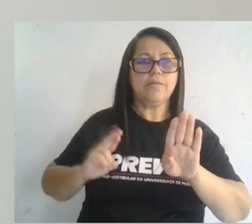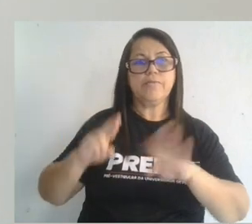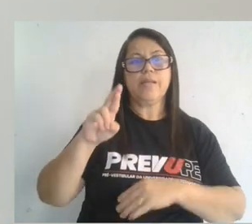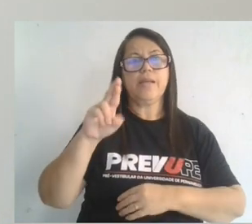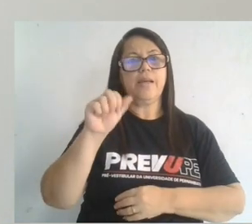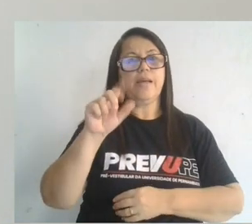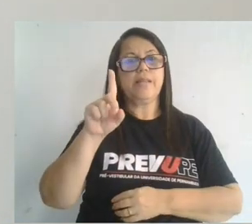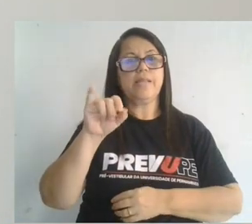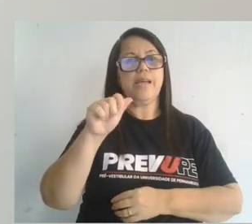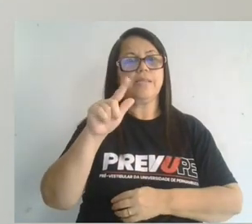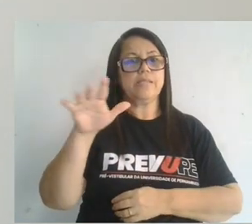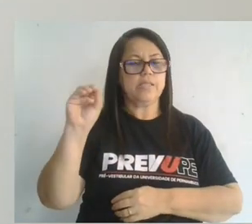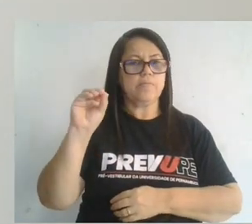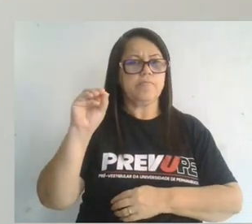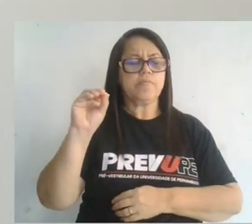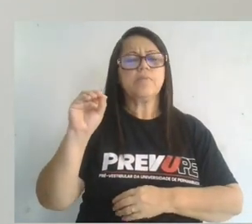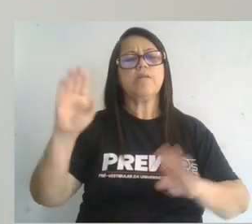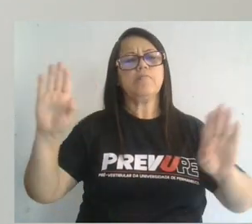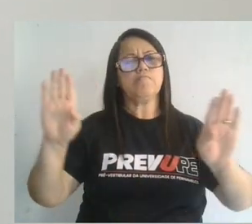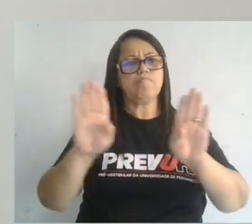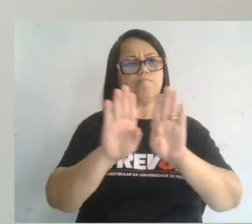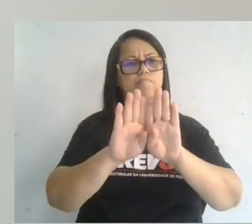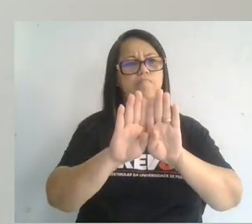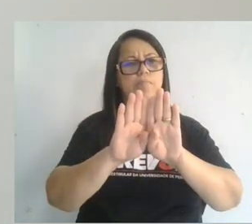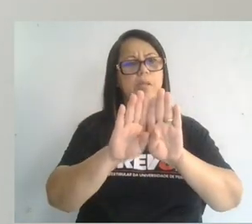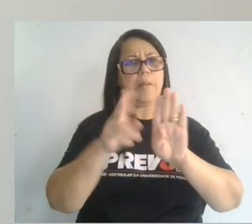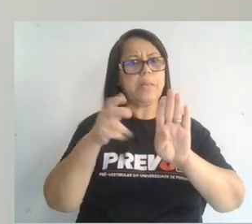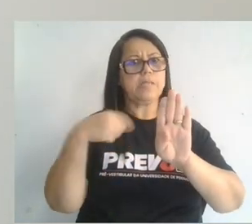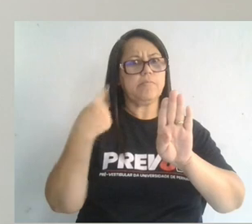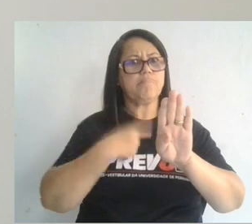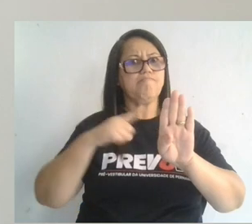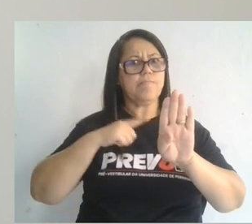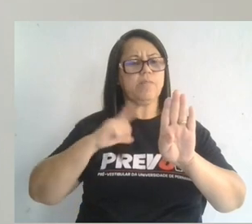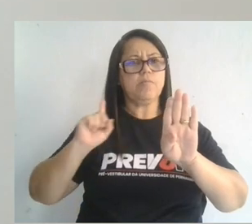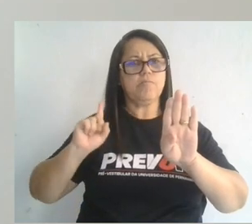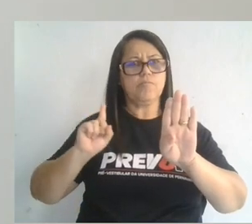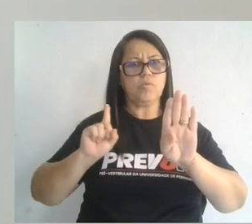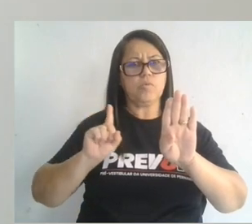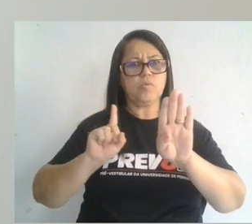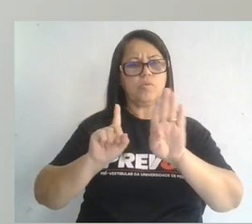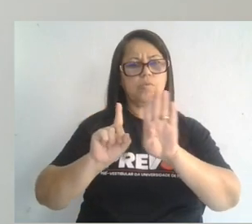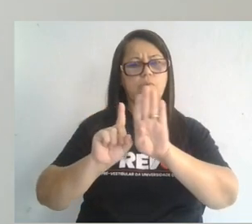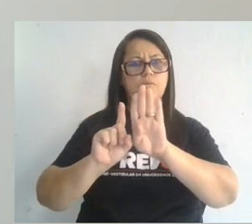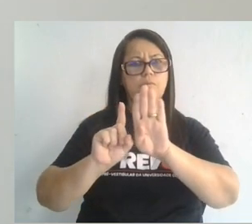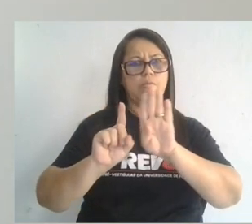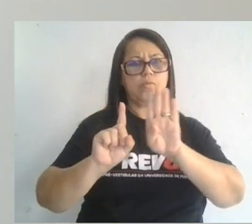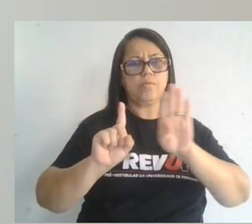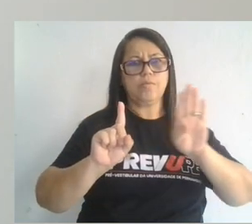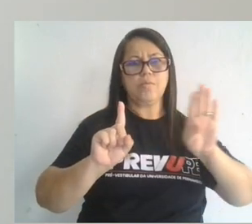porta percebe a nossa presença através do recebimento dessa radiação e o